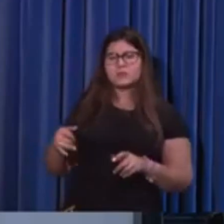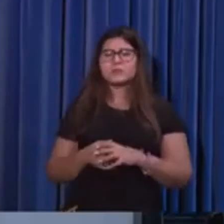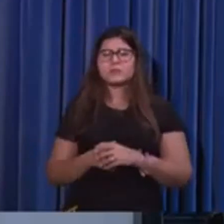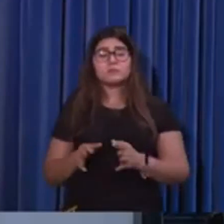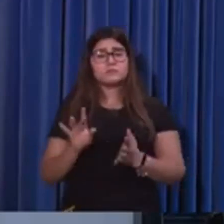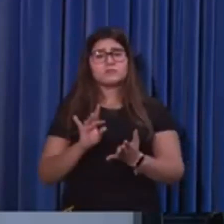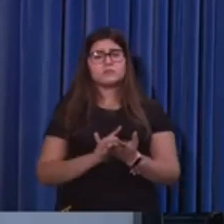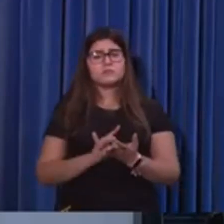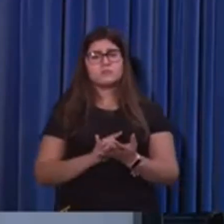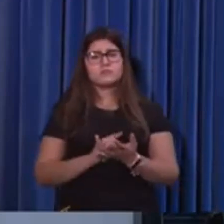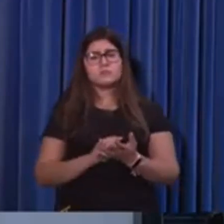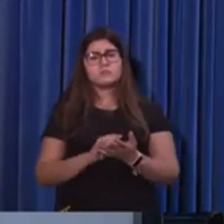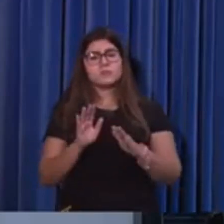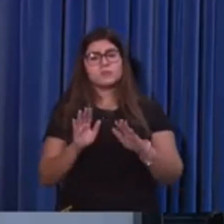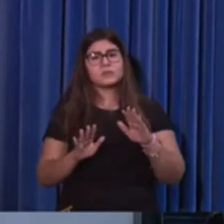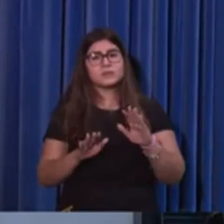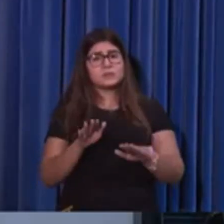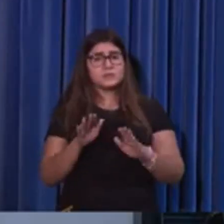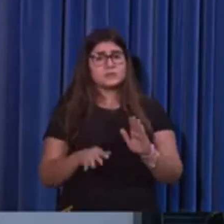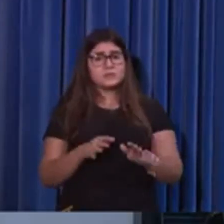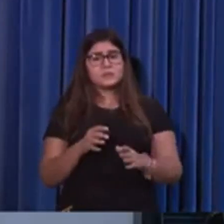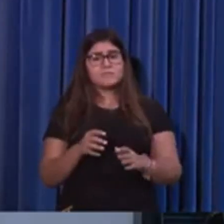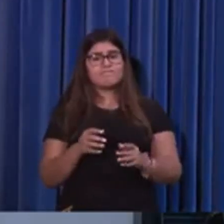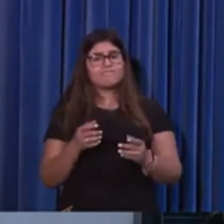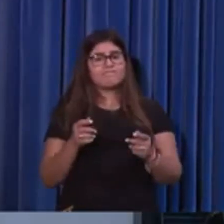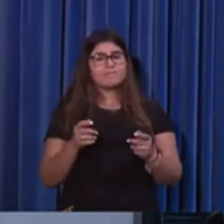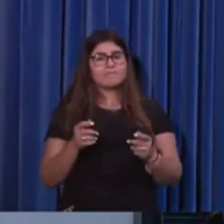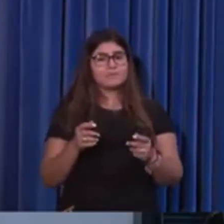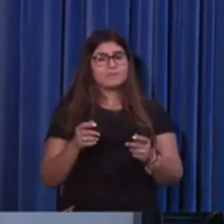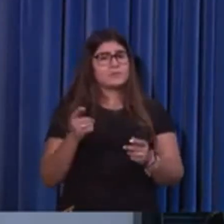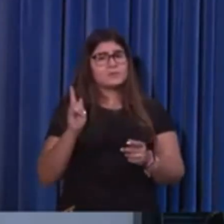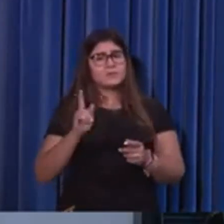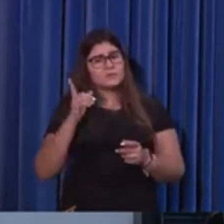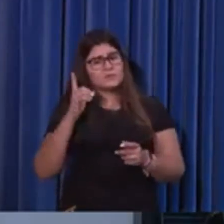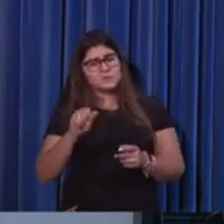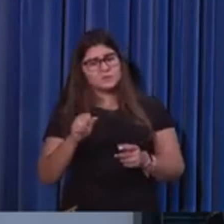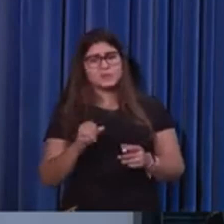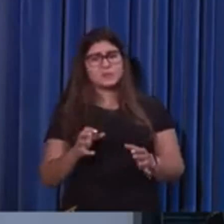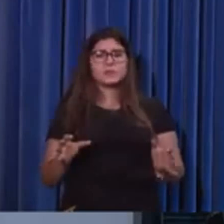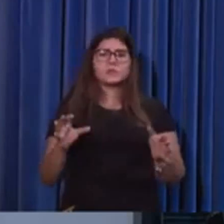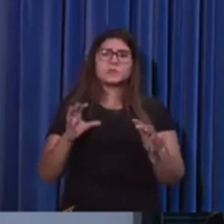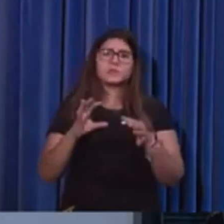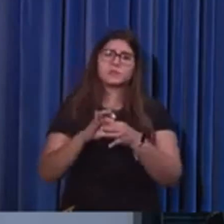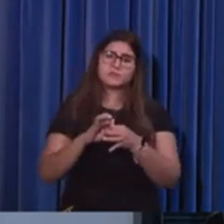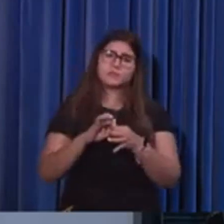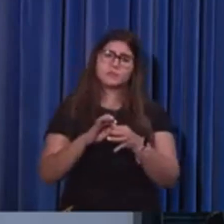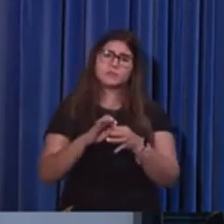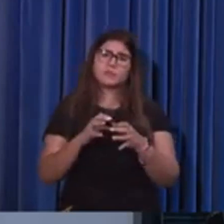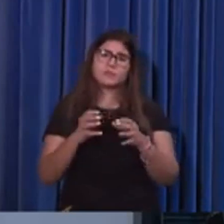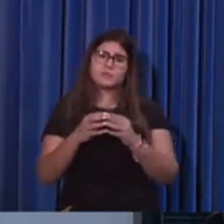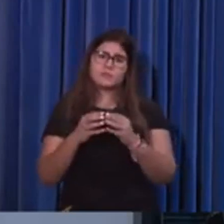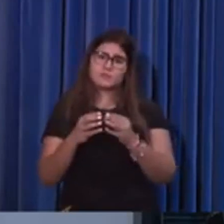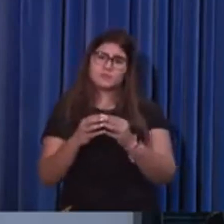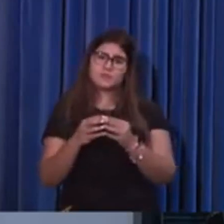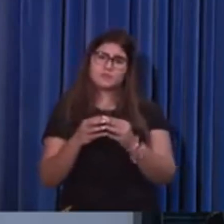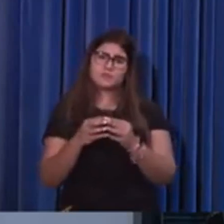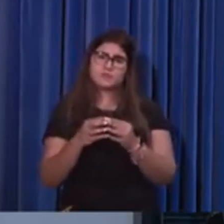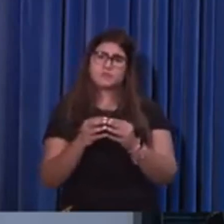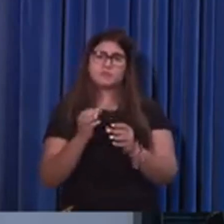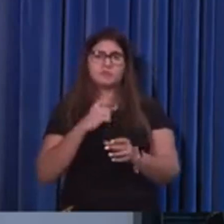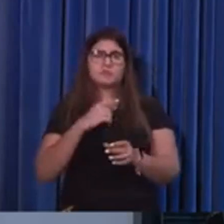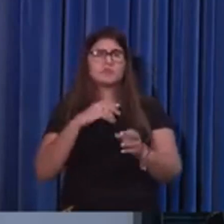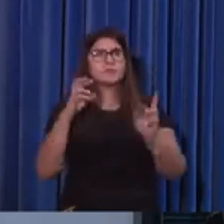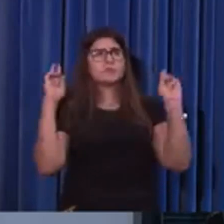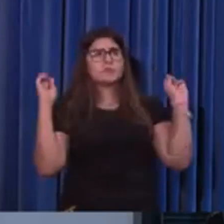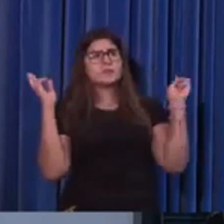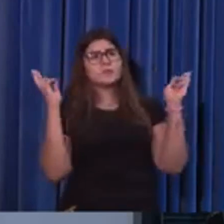que nem todos podem, pessoas estão estudando à noite, via também internet, outros têm algumas reuniões, porque